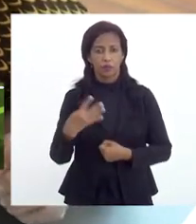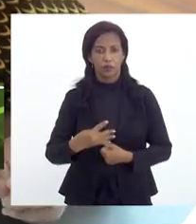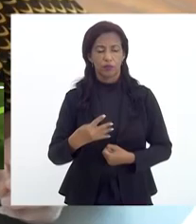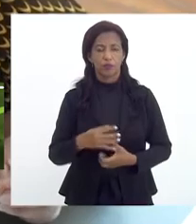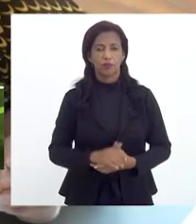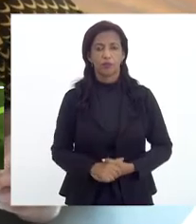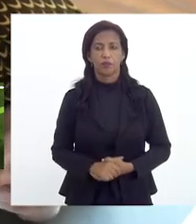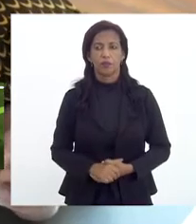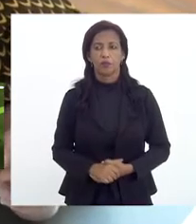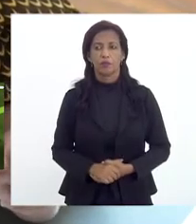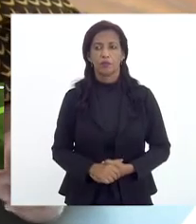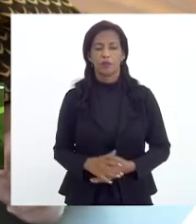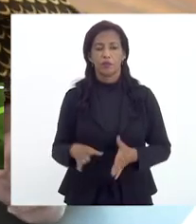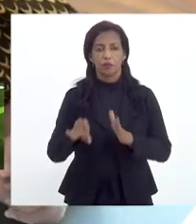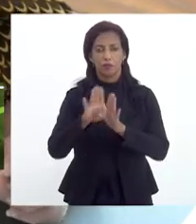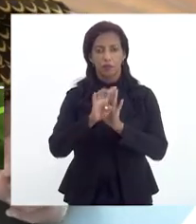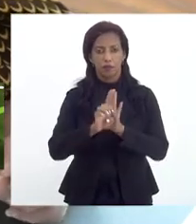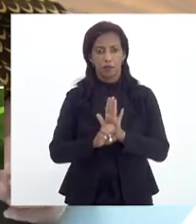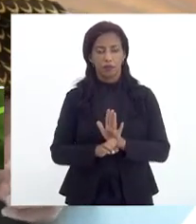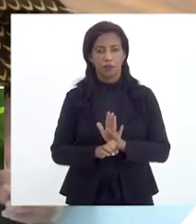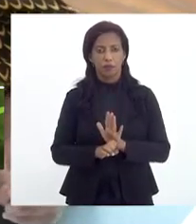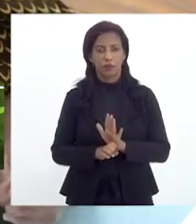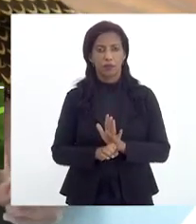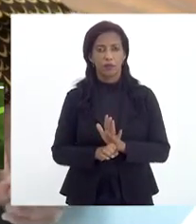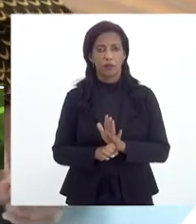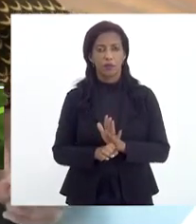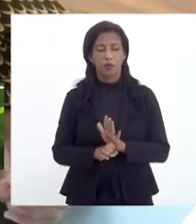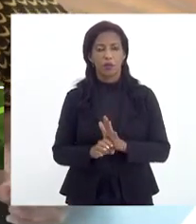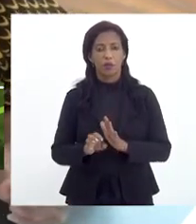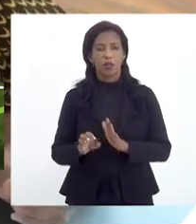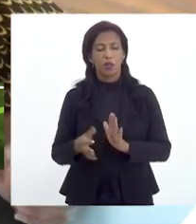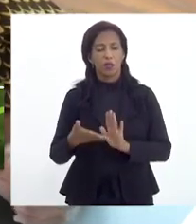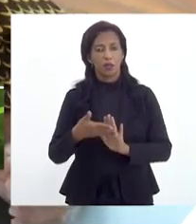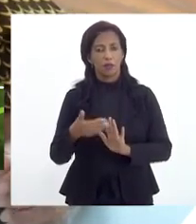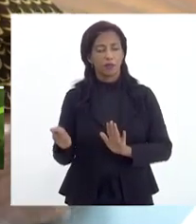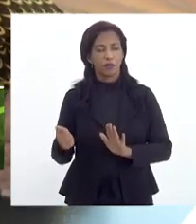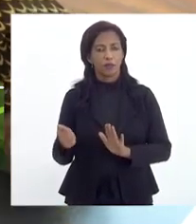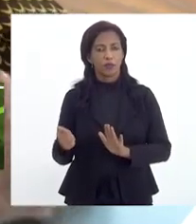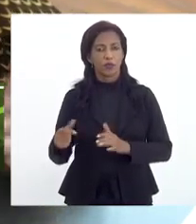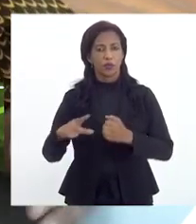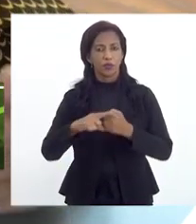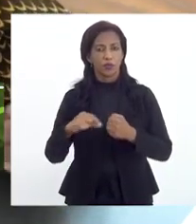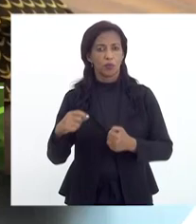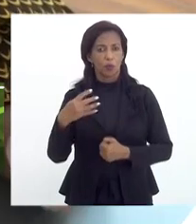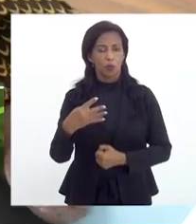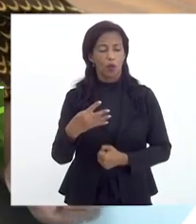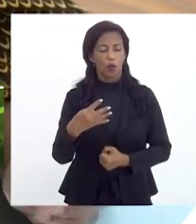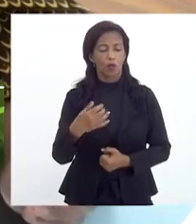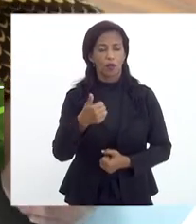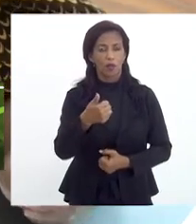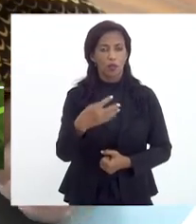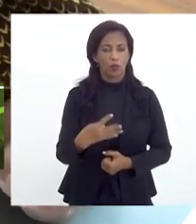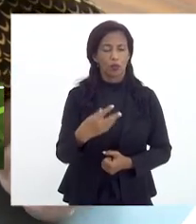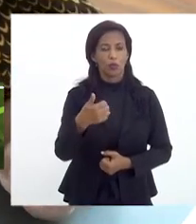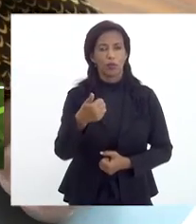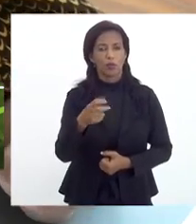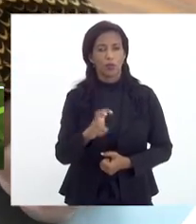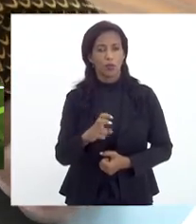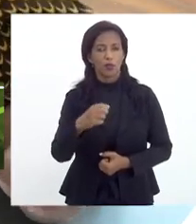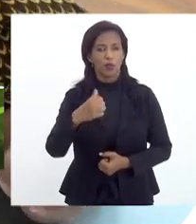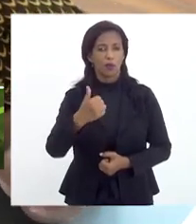As emendas Que suprimem O artigo 4º As emendas 14, 54, 70,